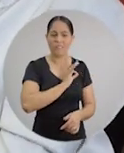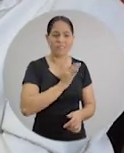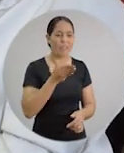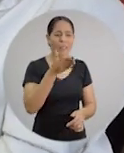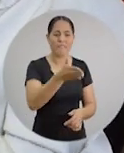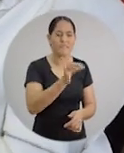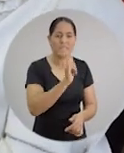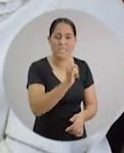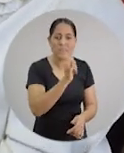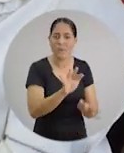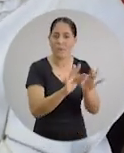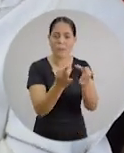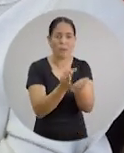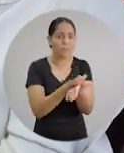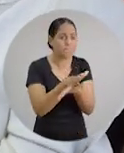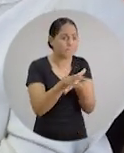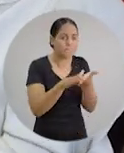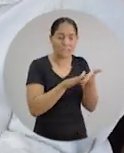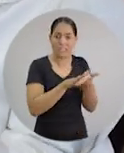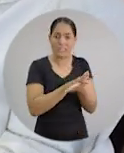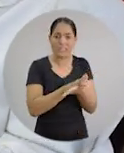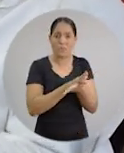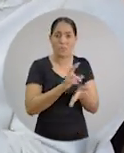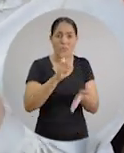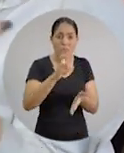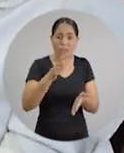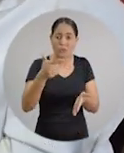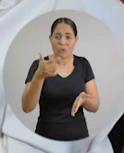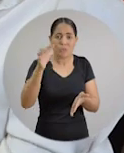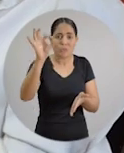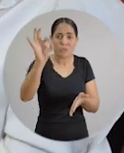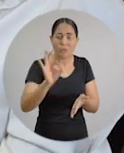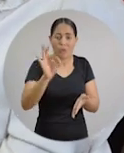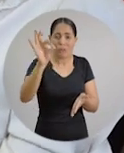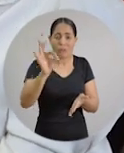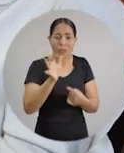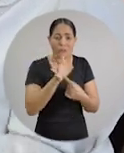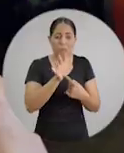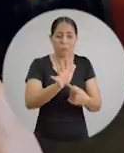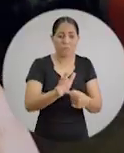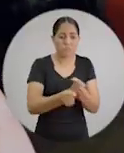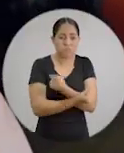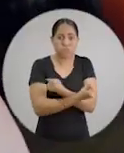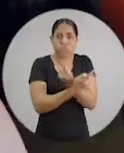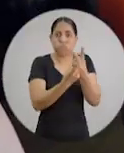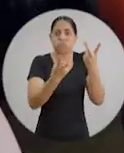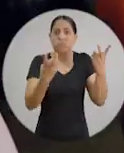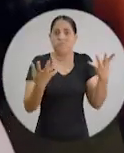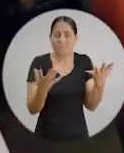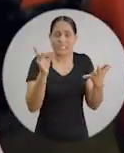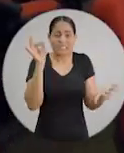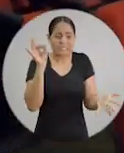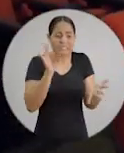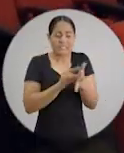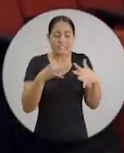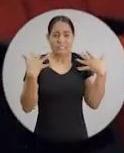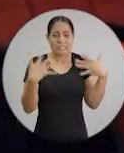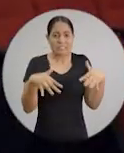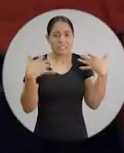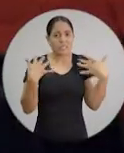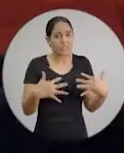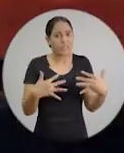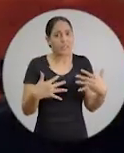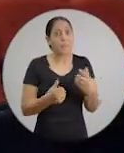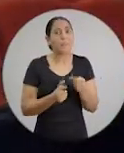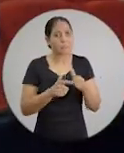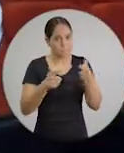sequer procuraram familiares. Então, esse número é um número assustador, porque mostra que esses números tão alarmantes que a gente vê oficiais